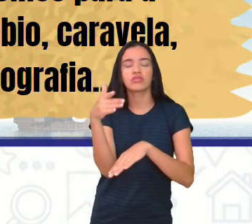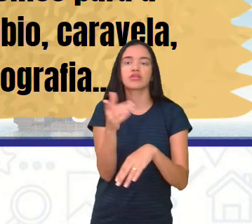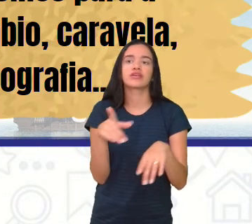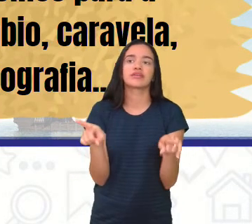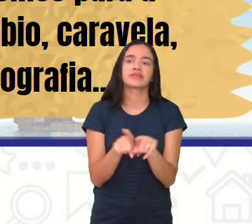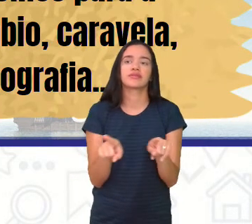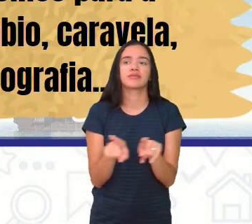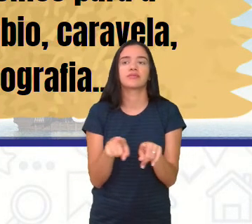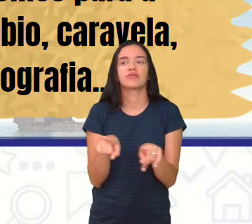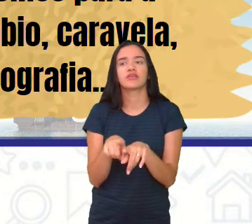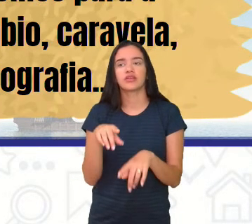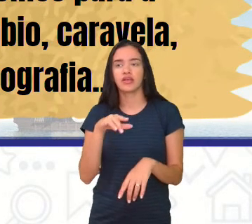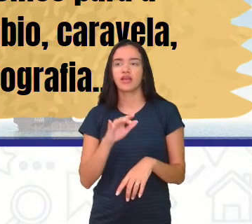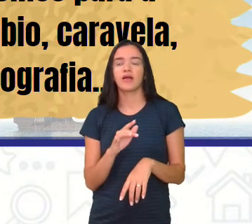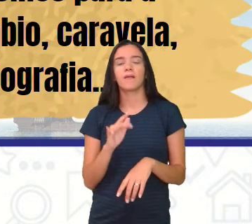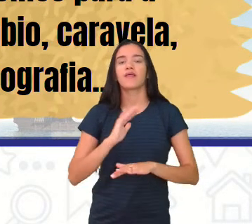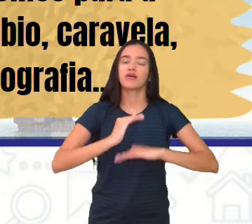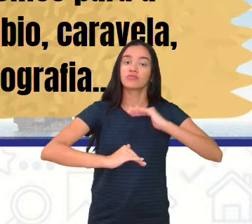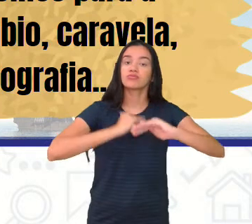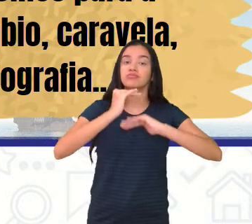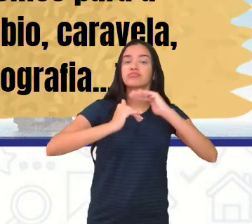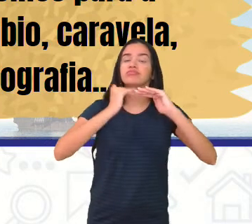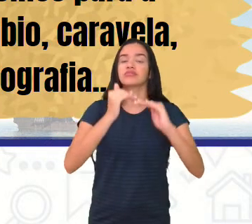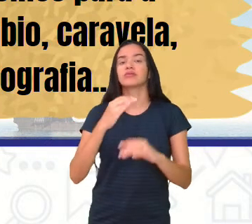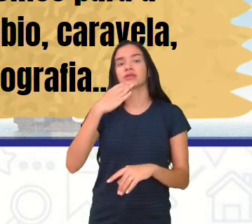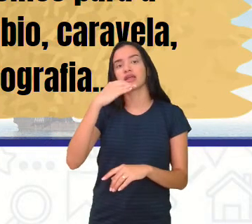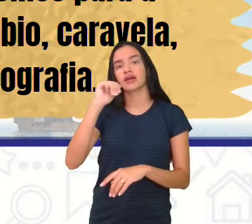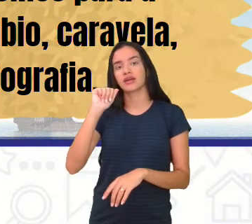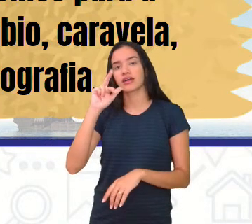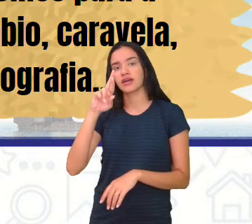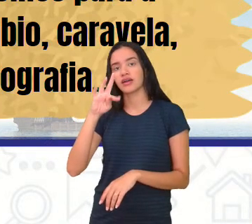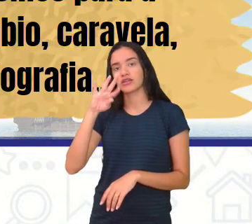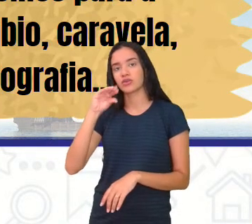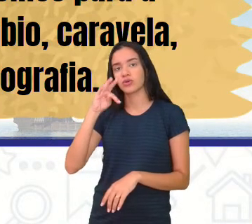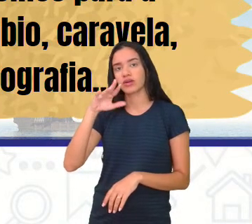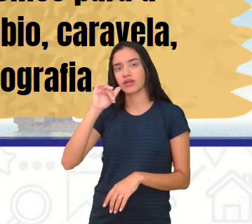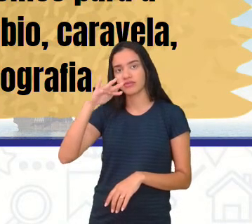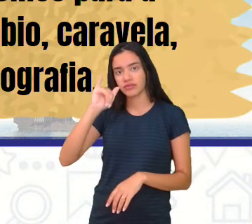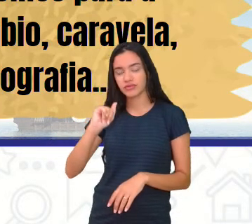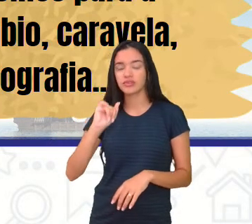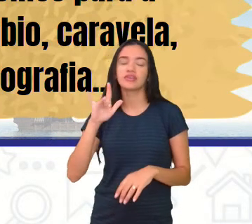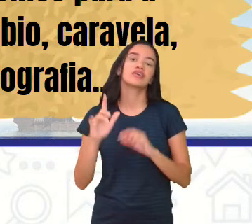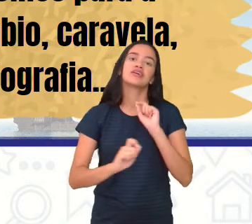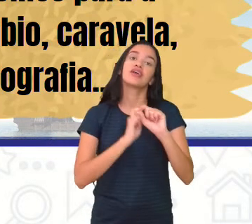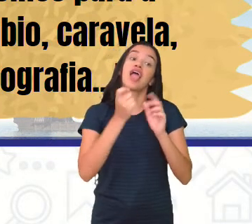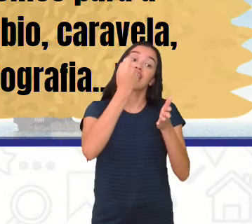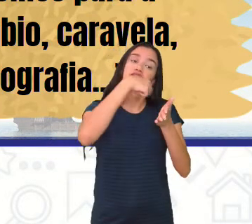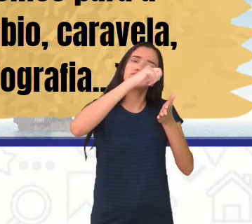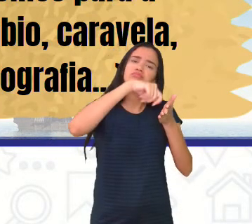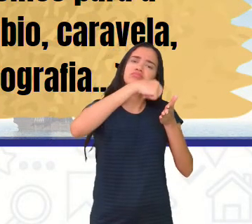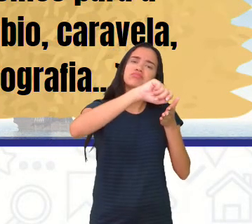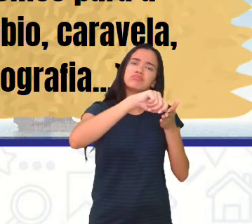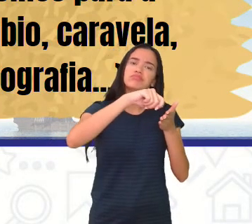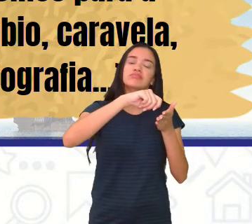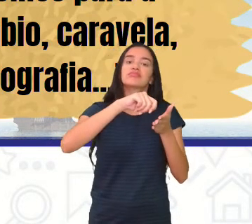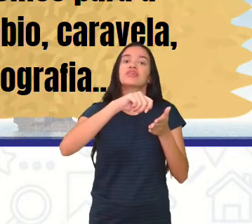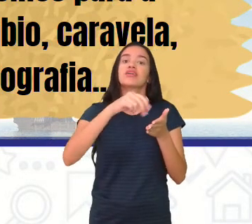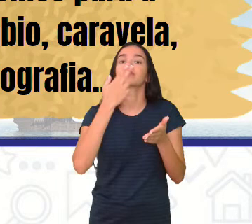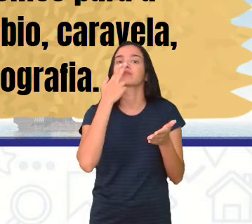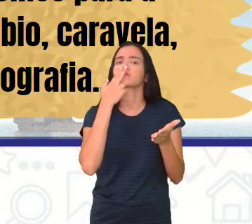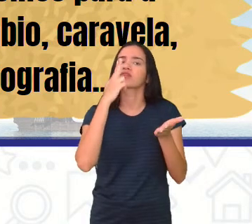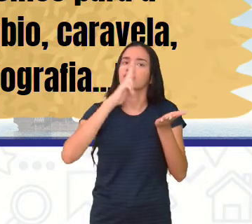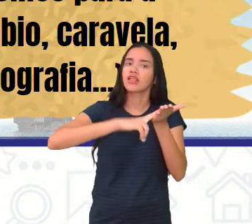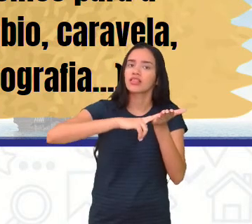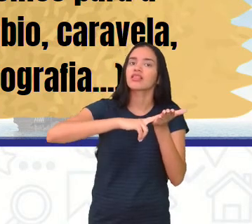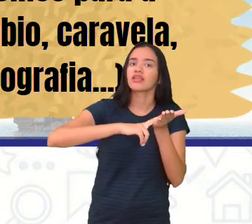de navegação, o desenvolvimento da cartografia, grafia escrita, carta mesmo,